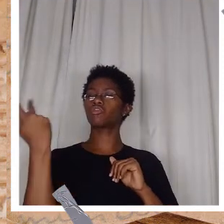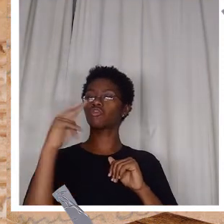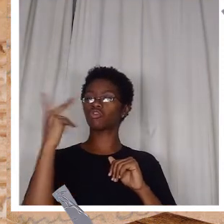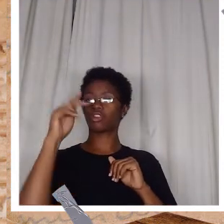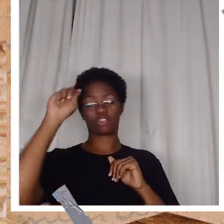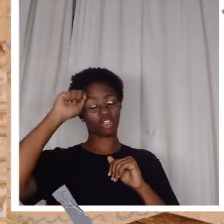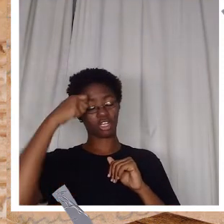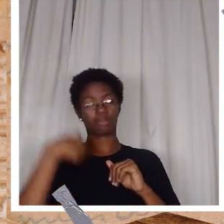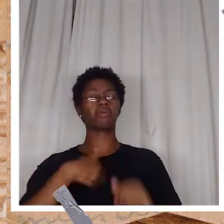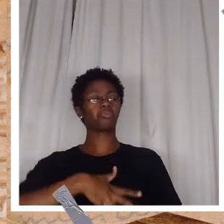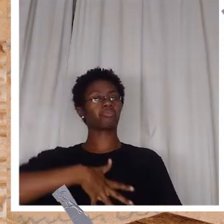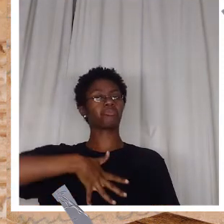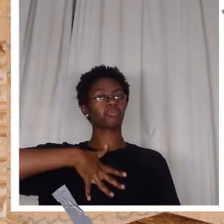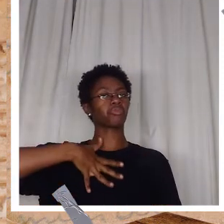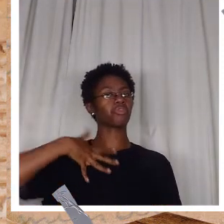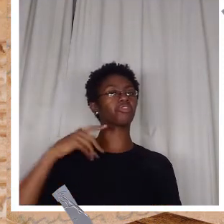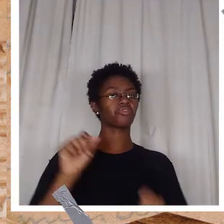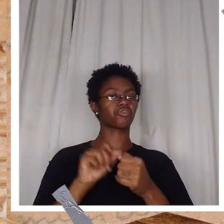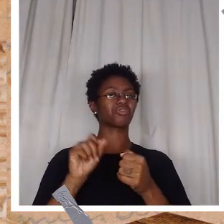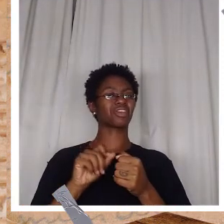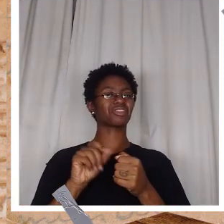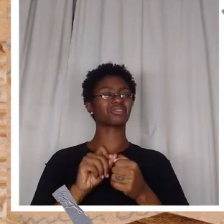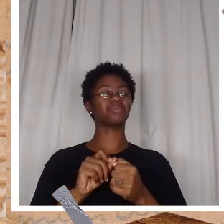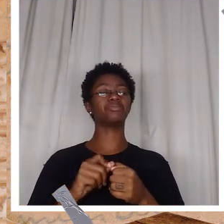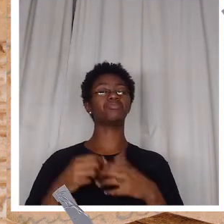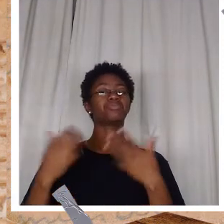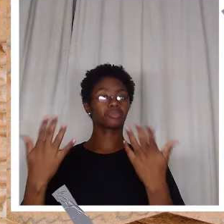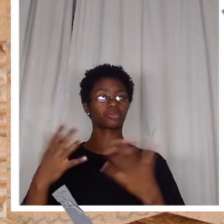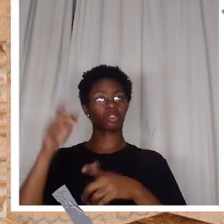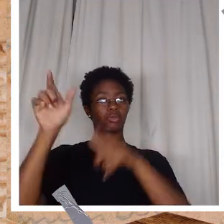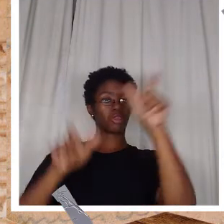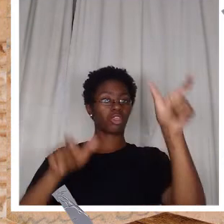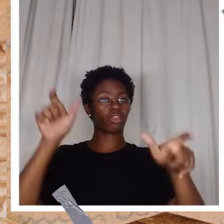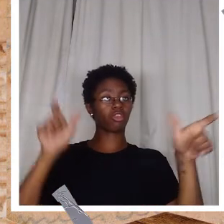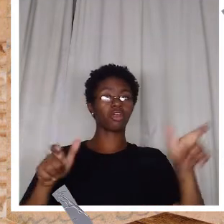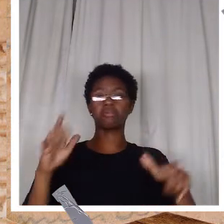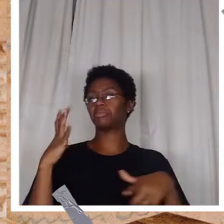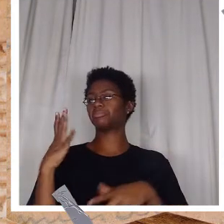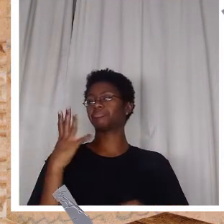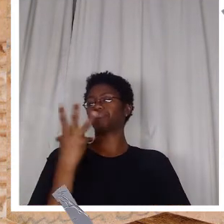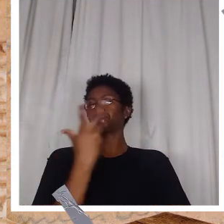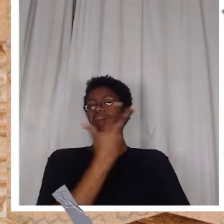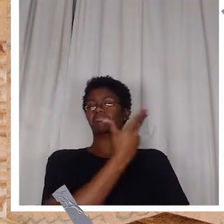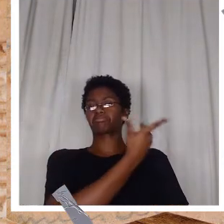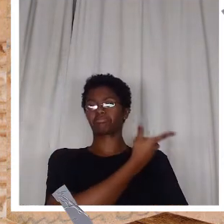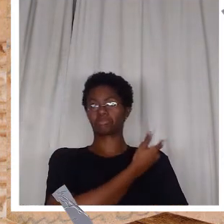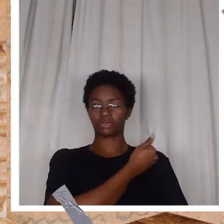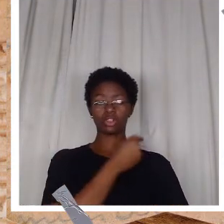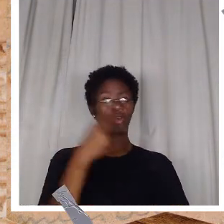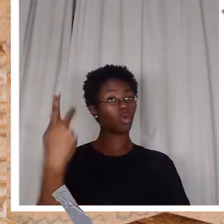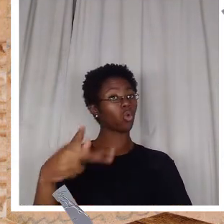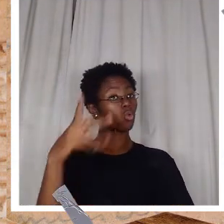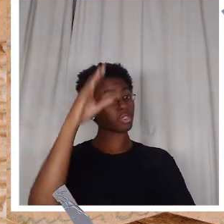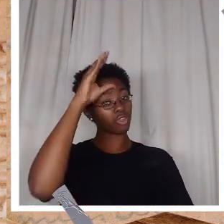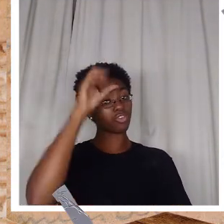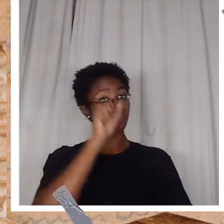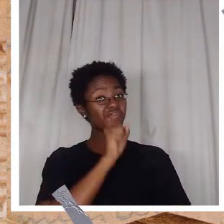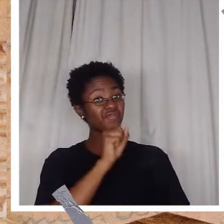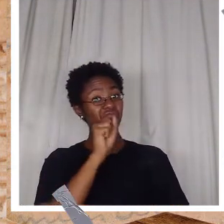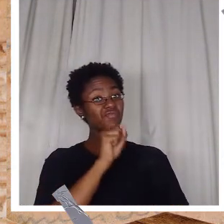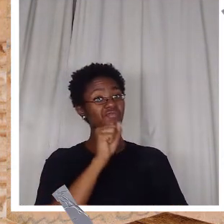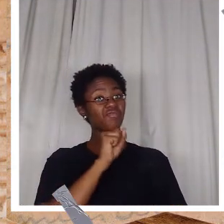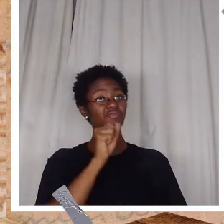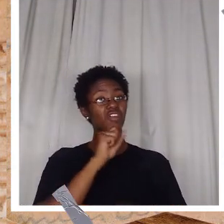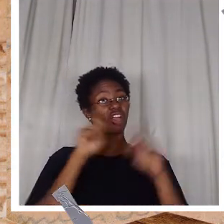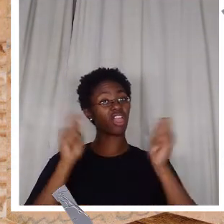de fazer. Esses personagens são riquíssimos. O seu tio-avô, nossa, ele dá uns